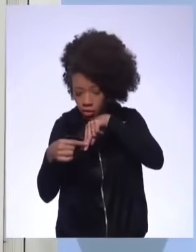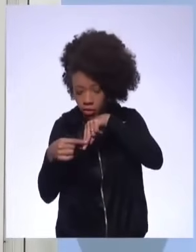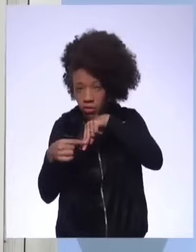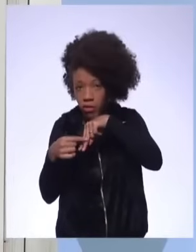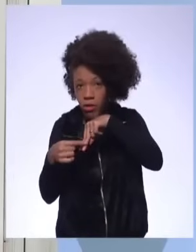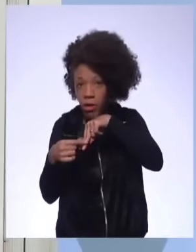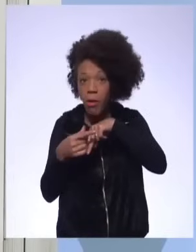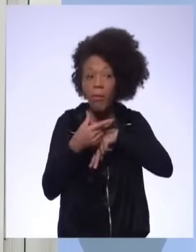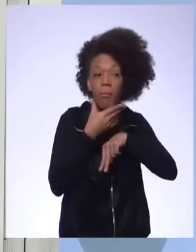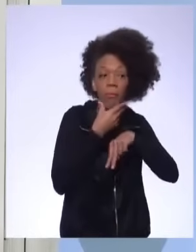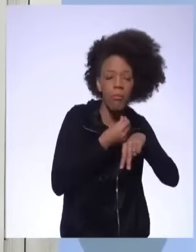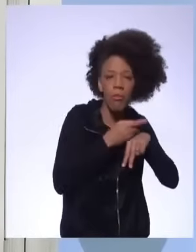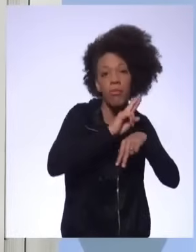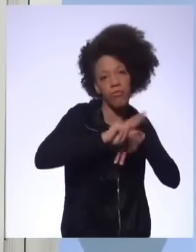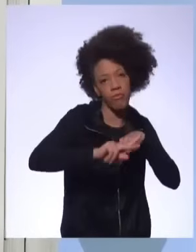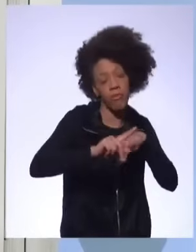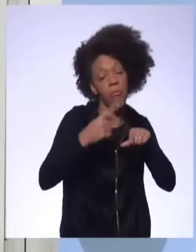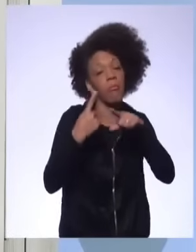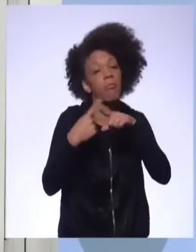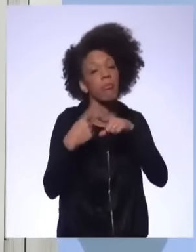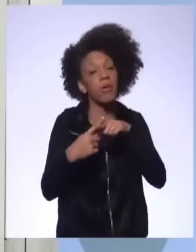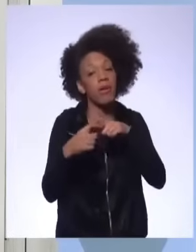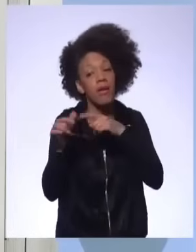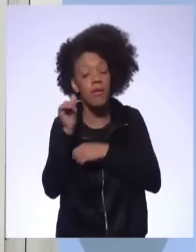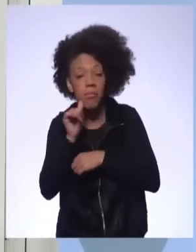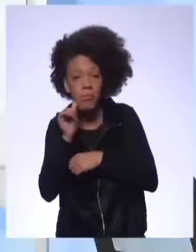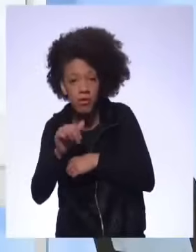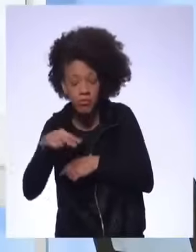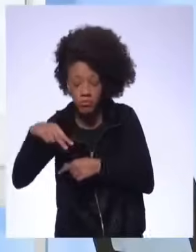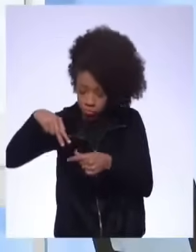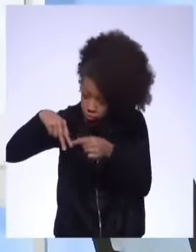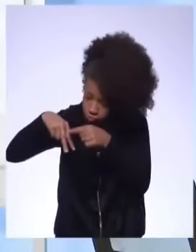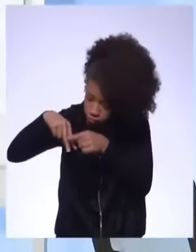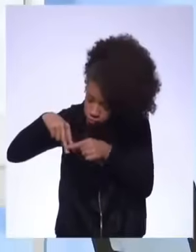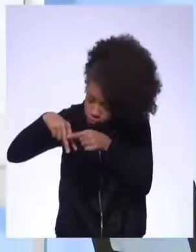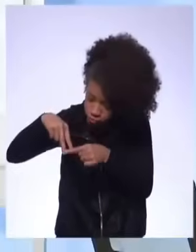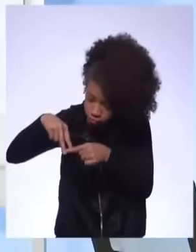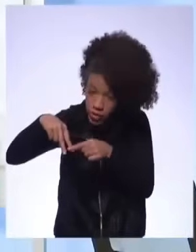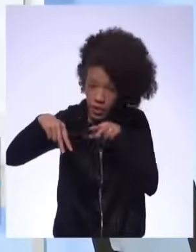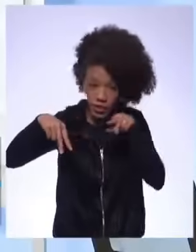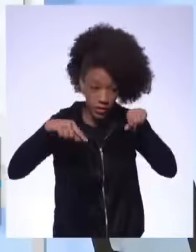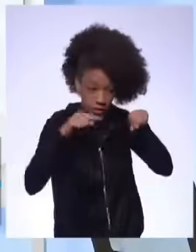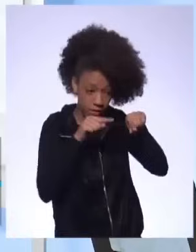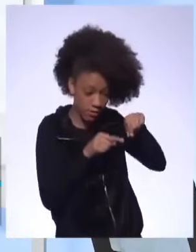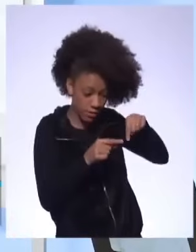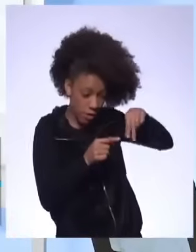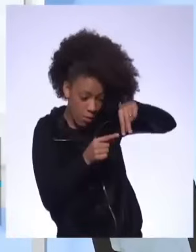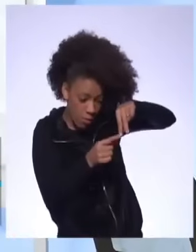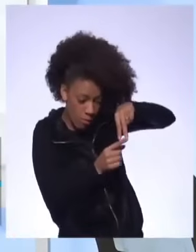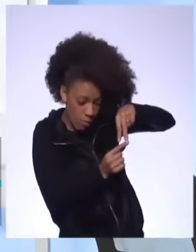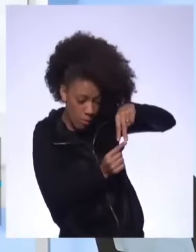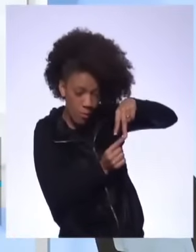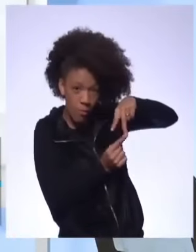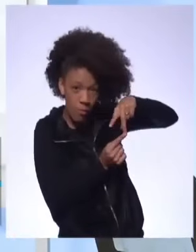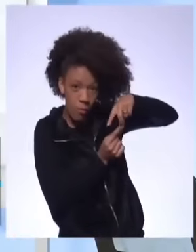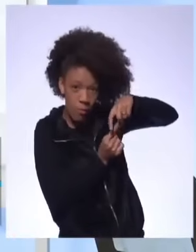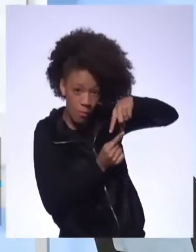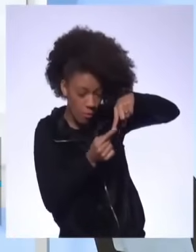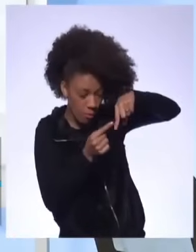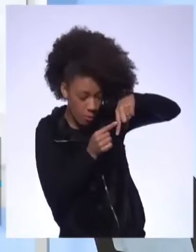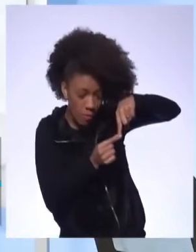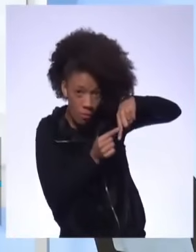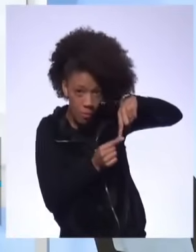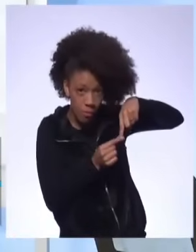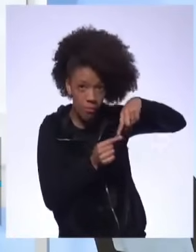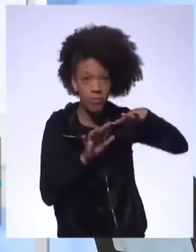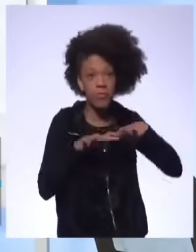a diferença. Tá? Por quê? Para a mulher, como é um problema no daltonismo, é um problema do cromossomo sexual, ela